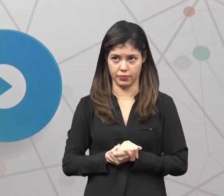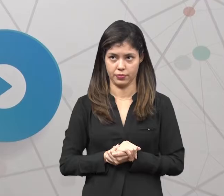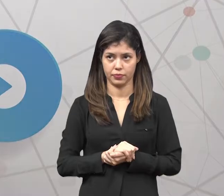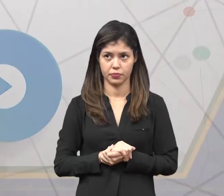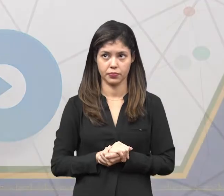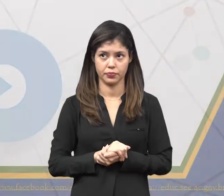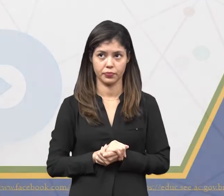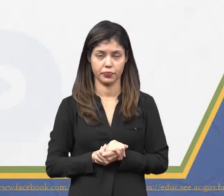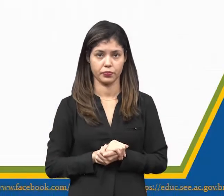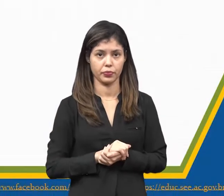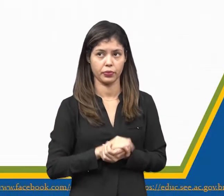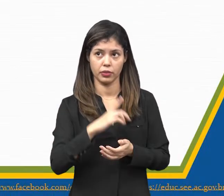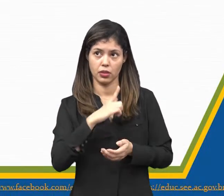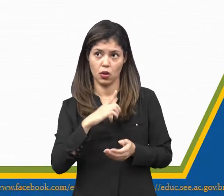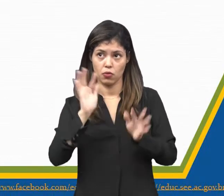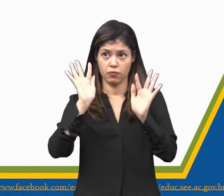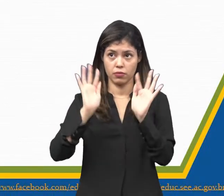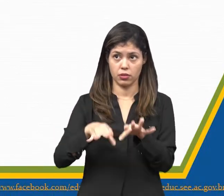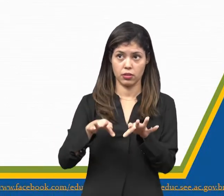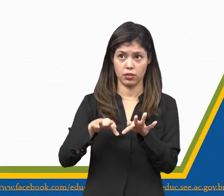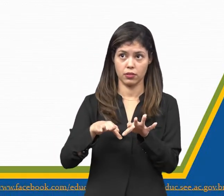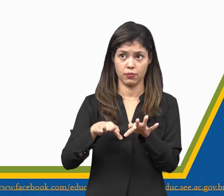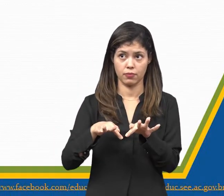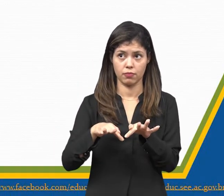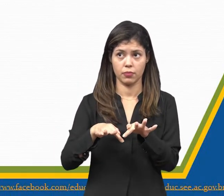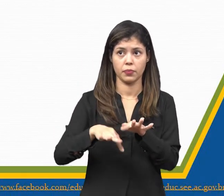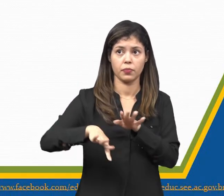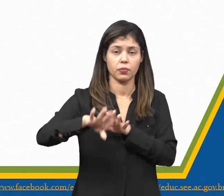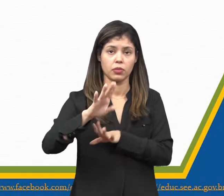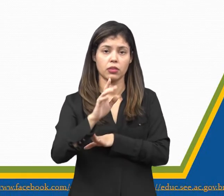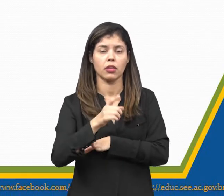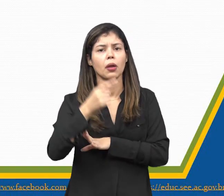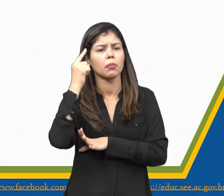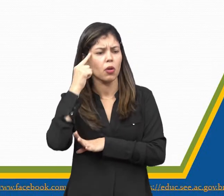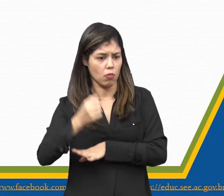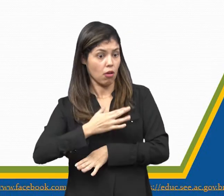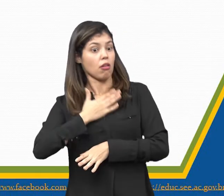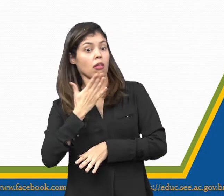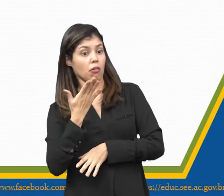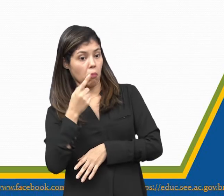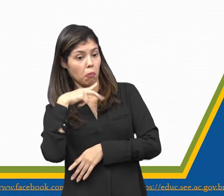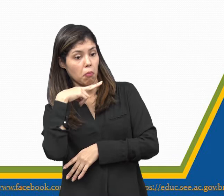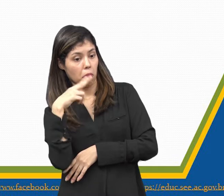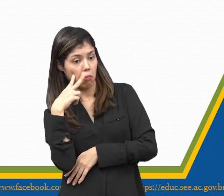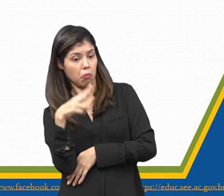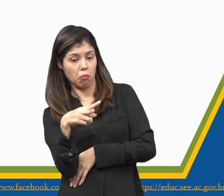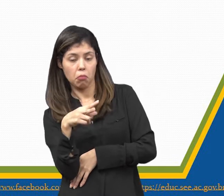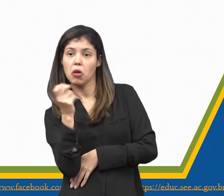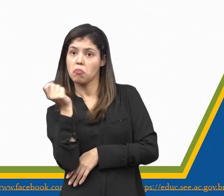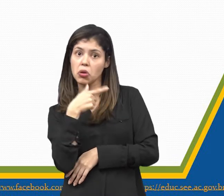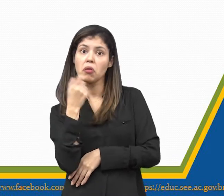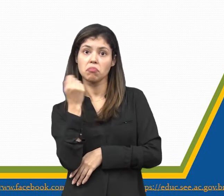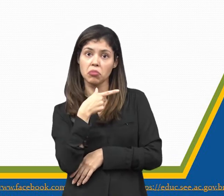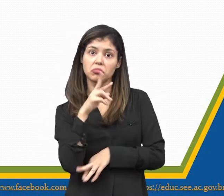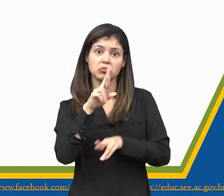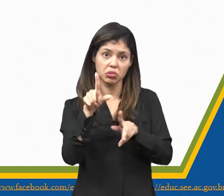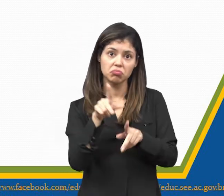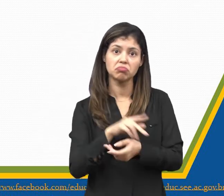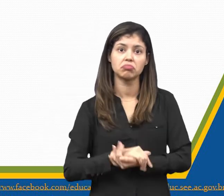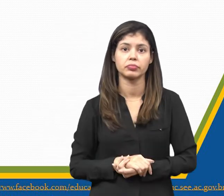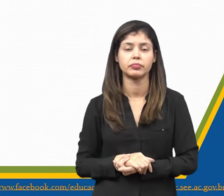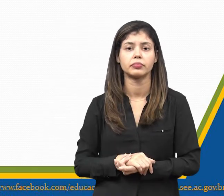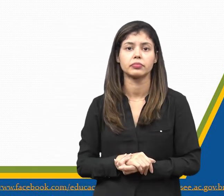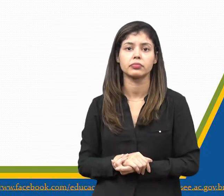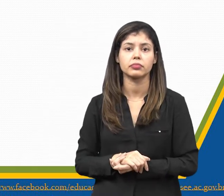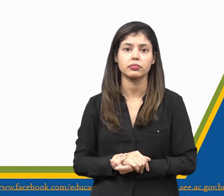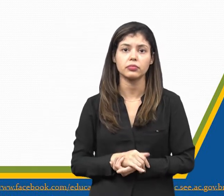Aí mais um ponto, ó. Tem um final inesperado ou surpreendente, como ocorre nas piadas.